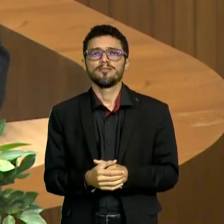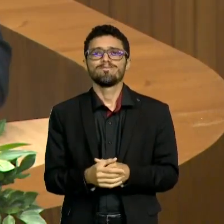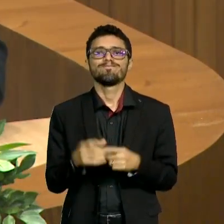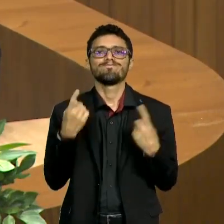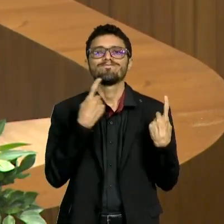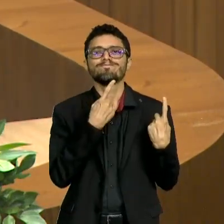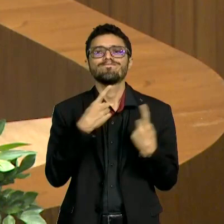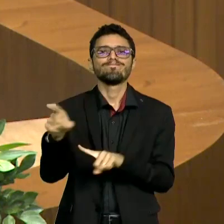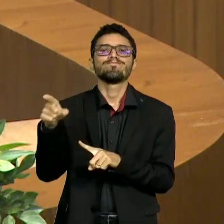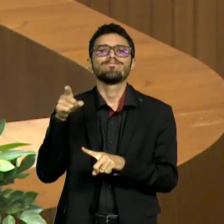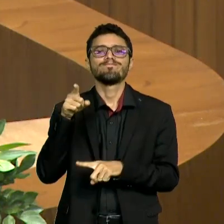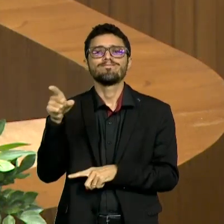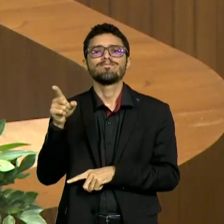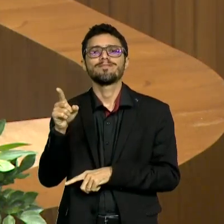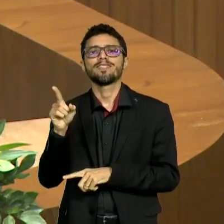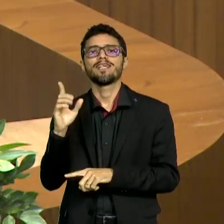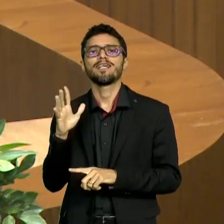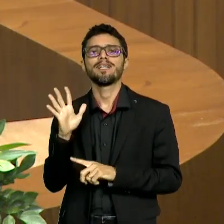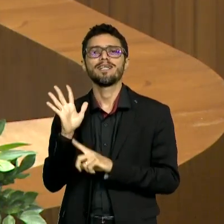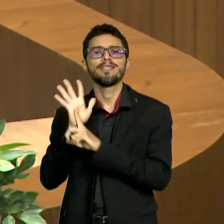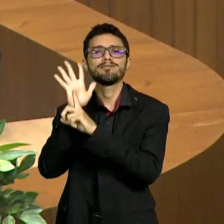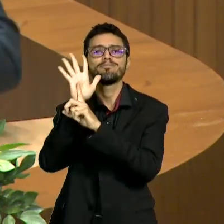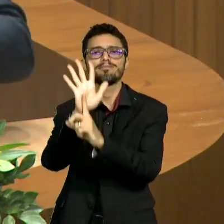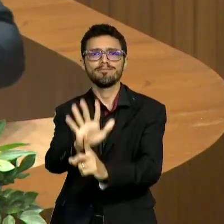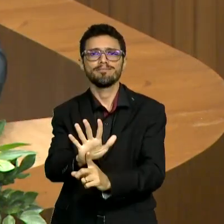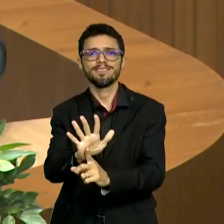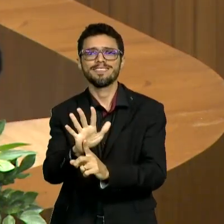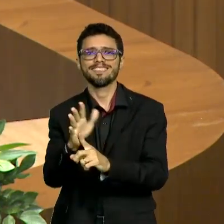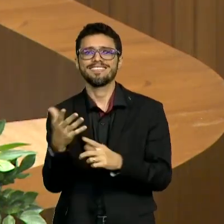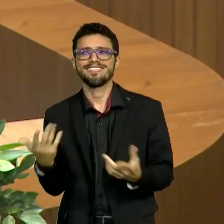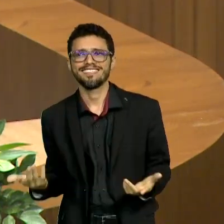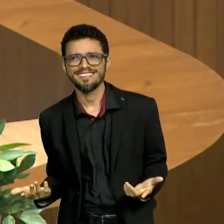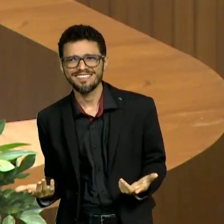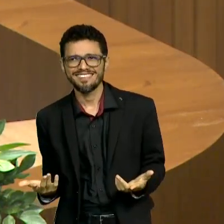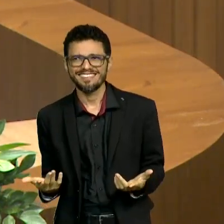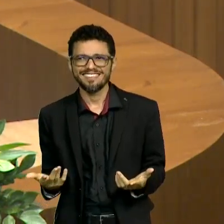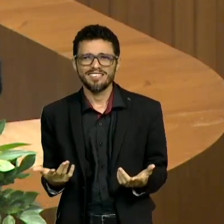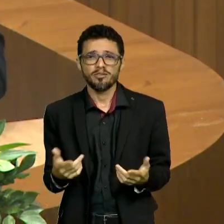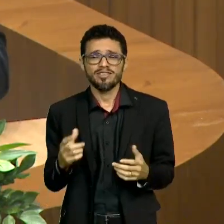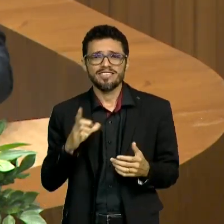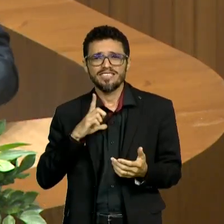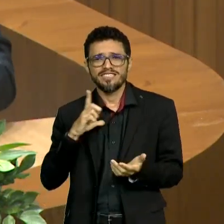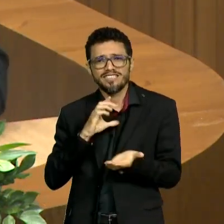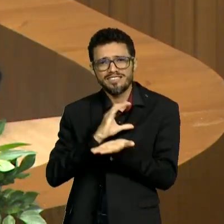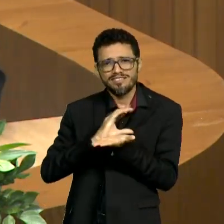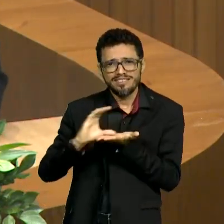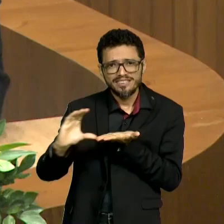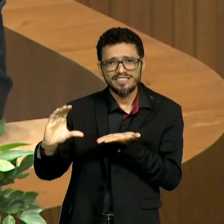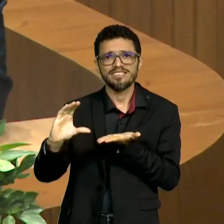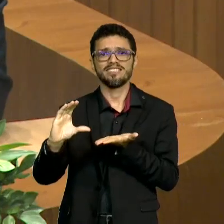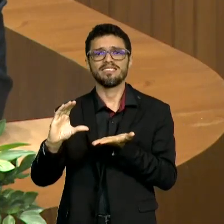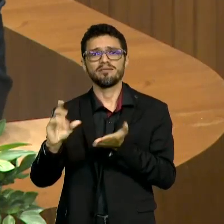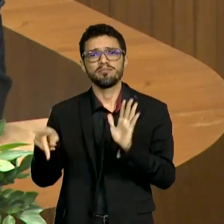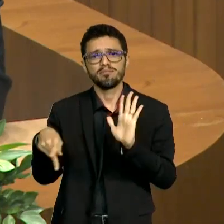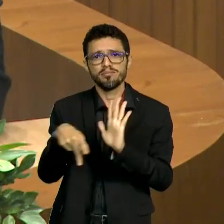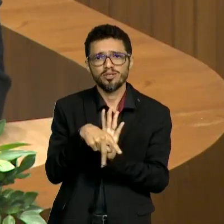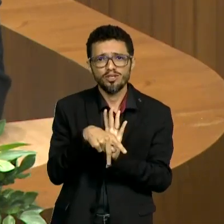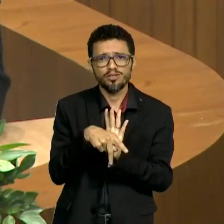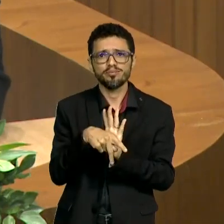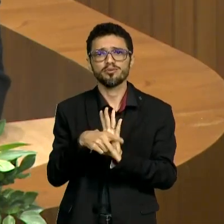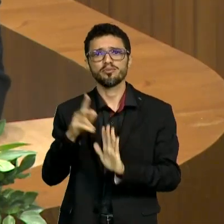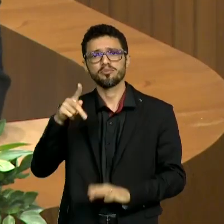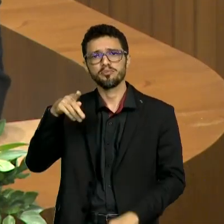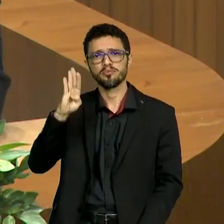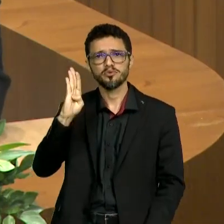horrível, esdrúxula, uma apresentação erótica, financiada por recurso público, no Rio de